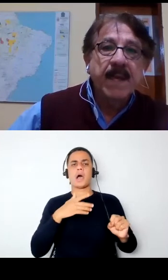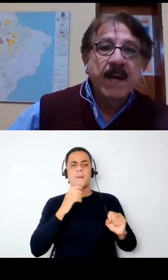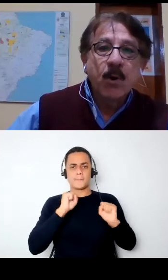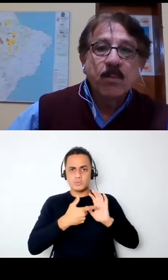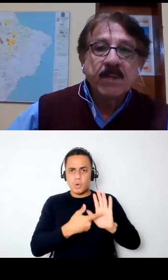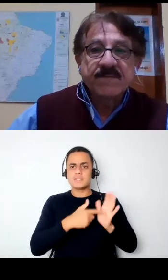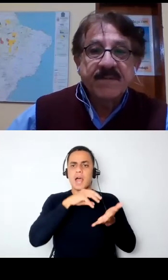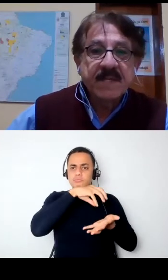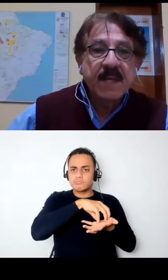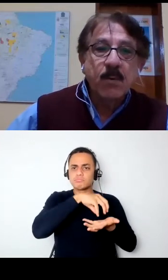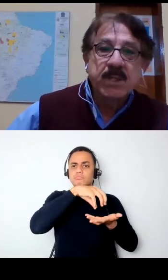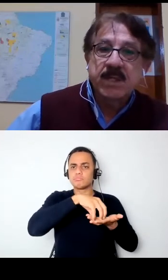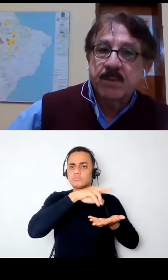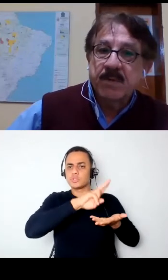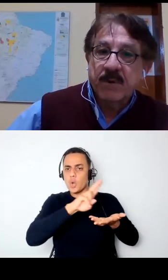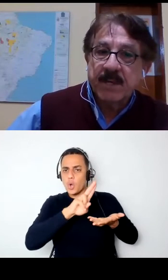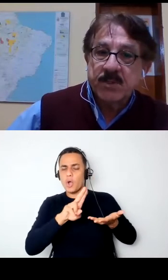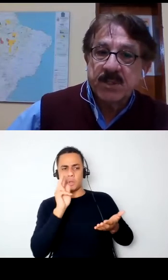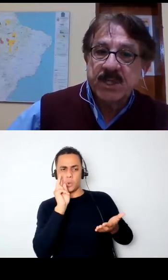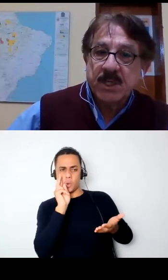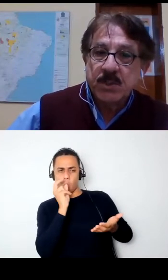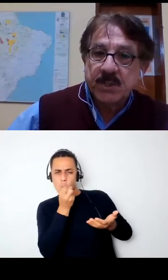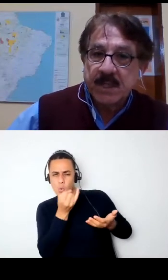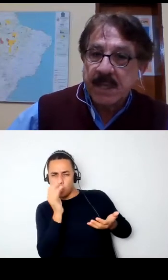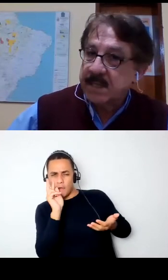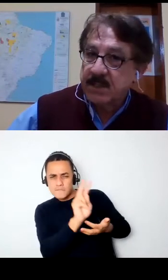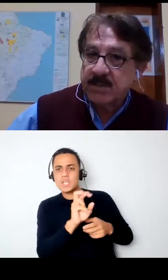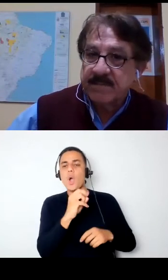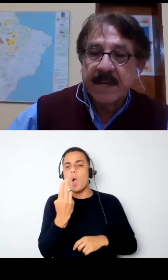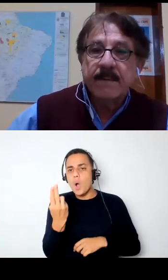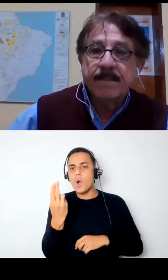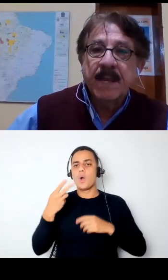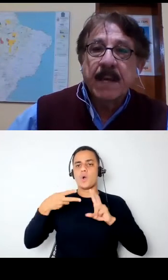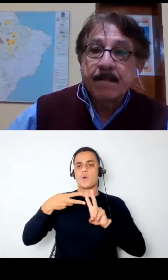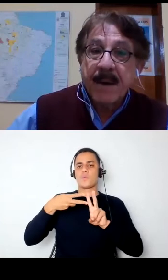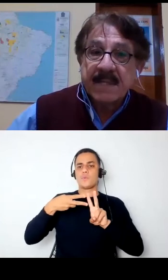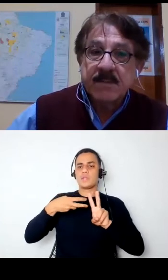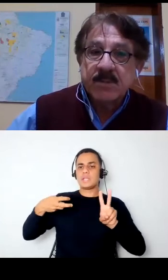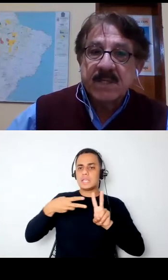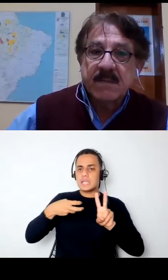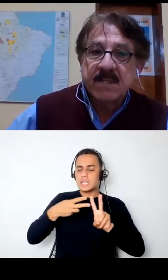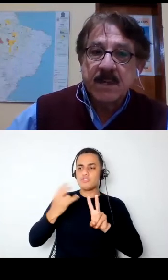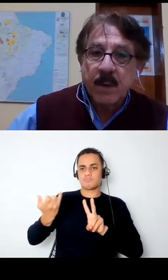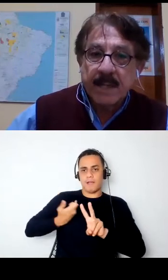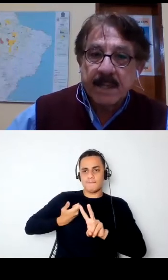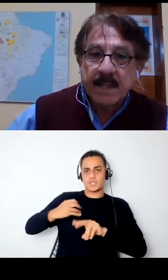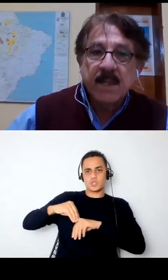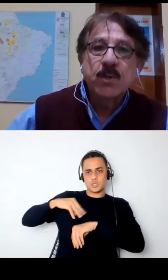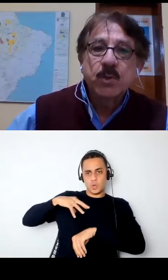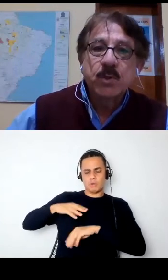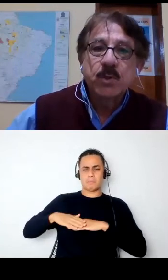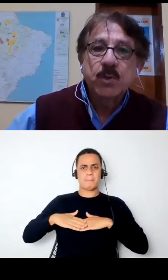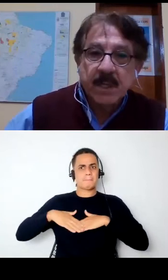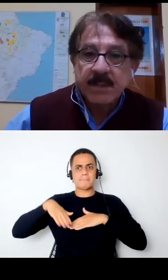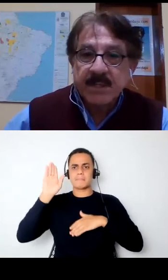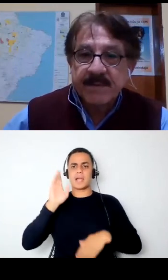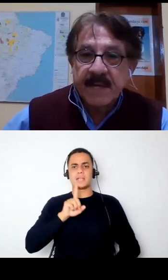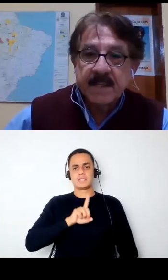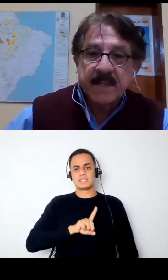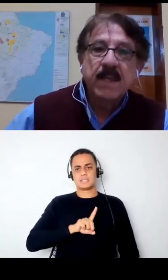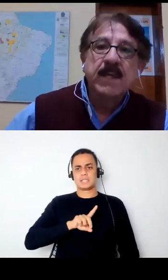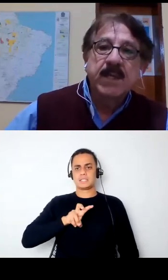localização, algumas de vista, outras por informações de índios que nelas estiveram, passam de 150, todas de